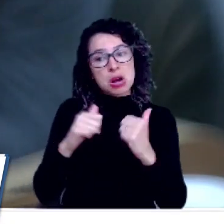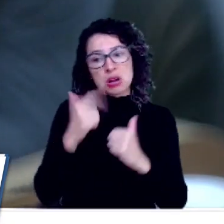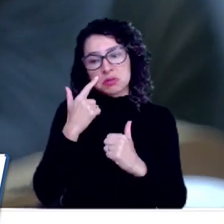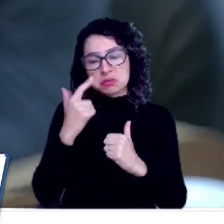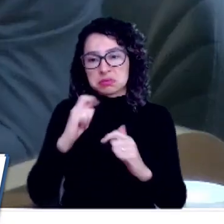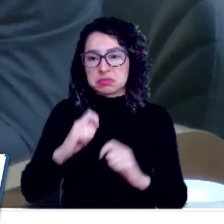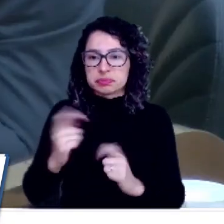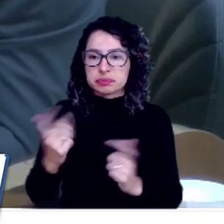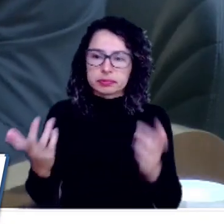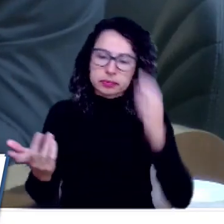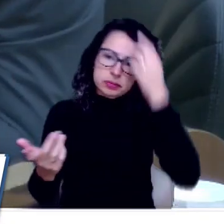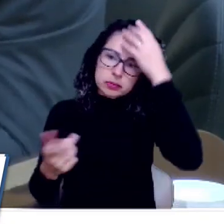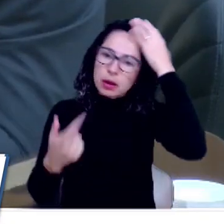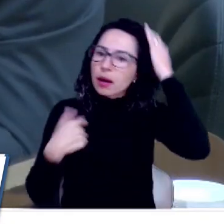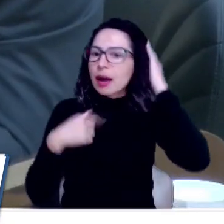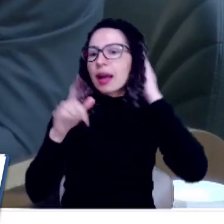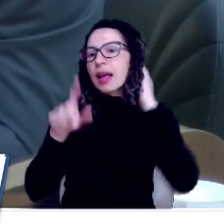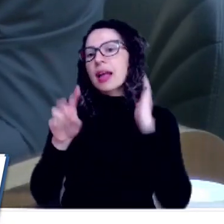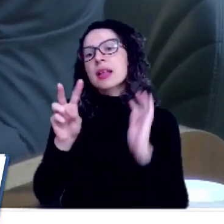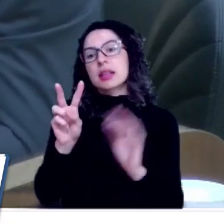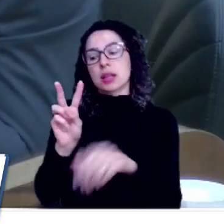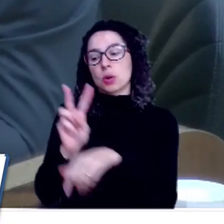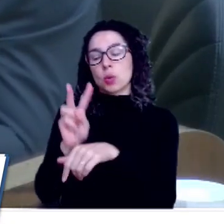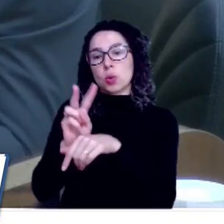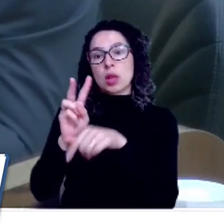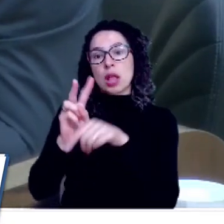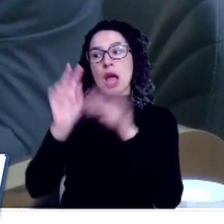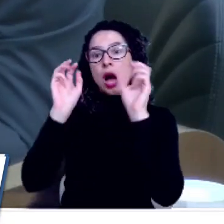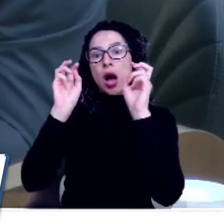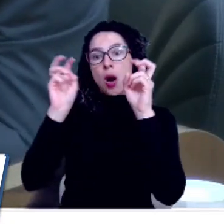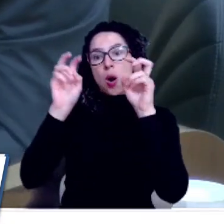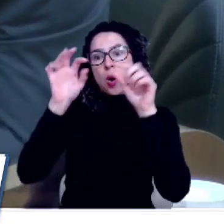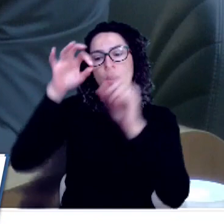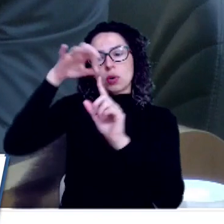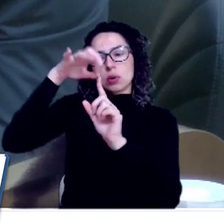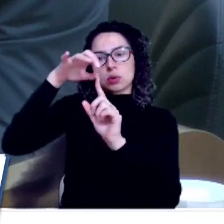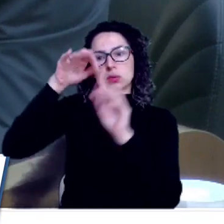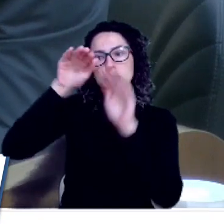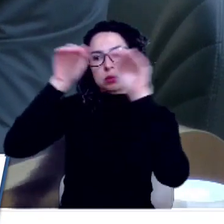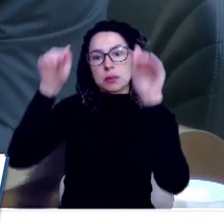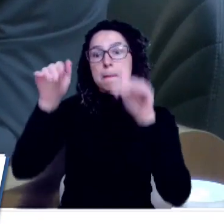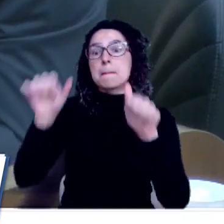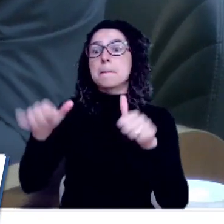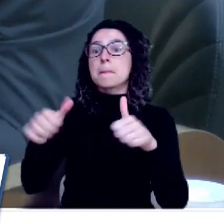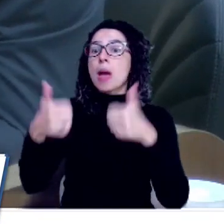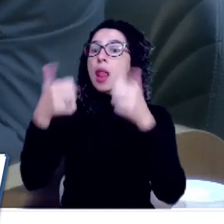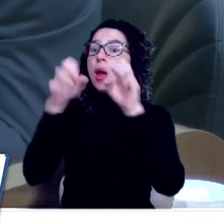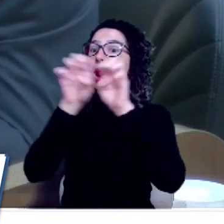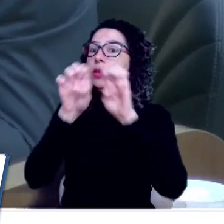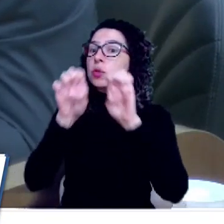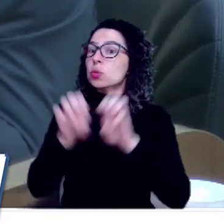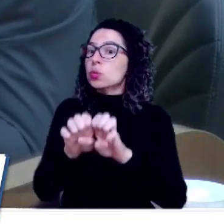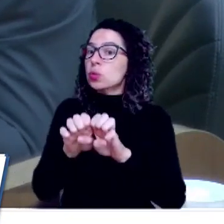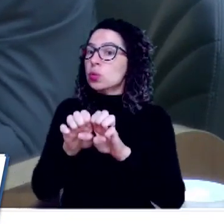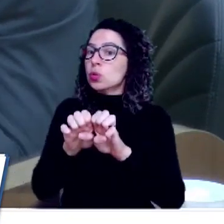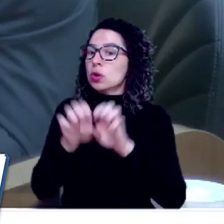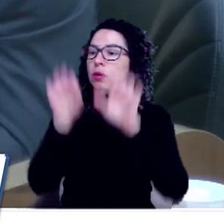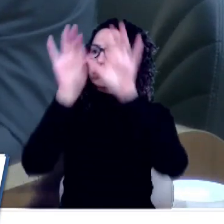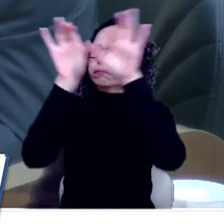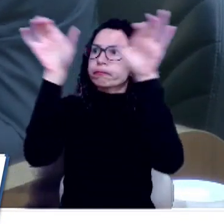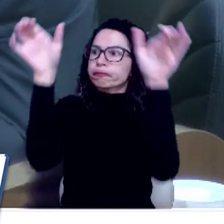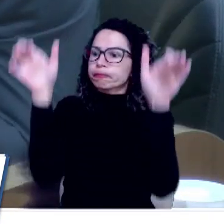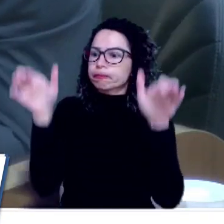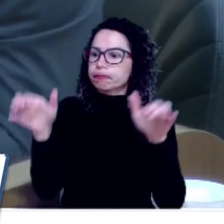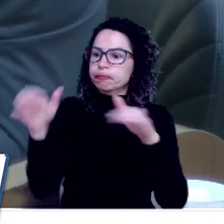questão de proteção de ponto de ônibus tem que melhorar sua estrutura. Melhora-se a